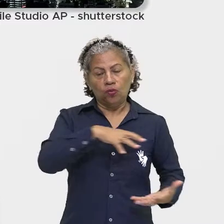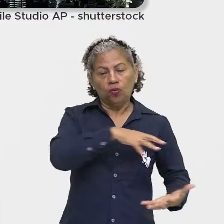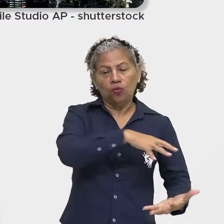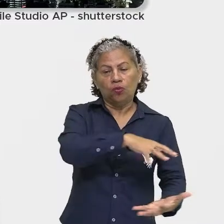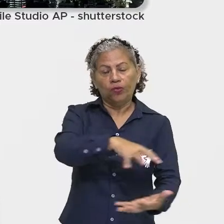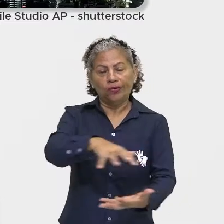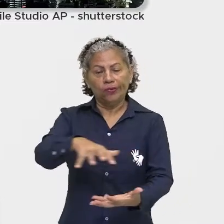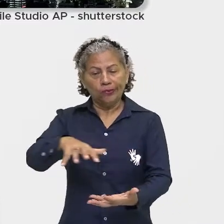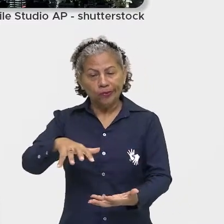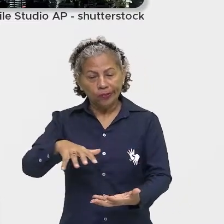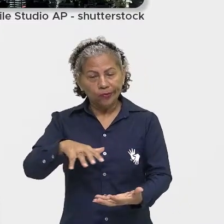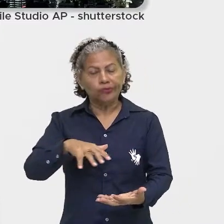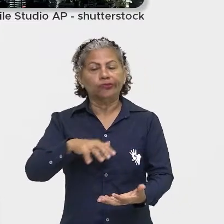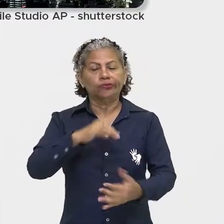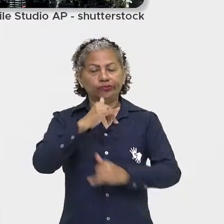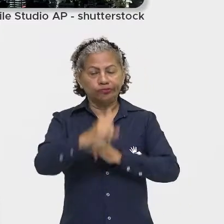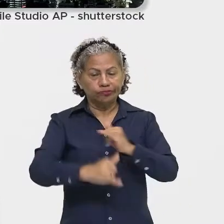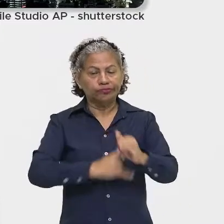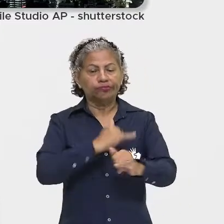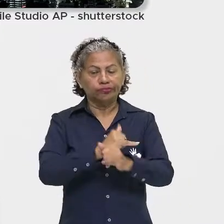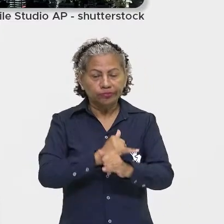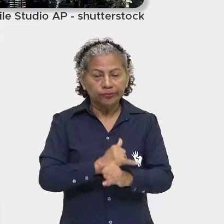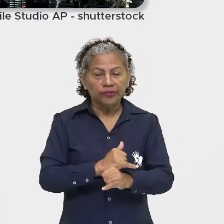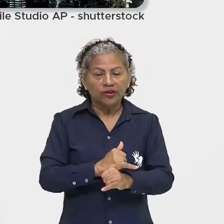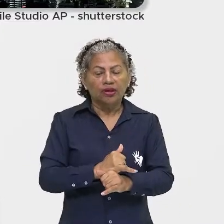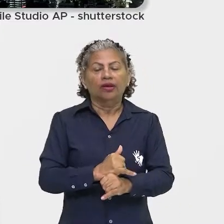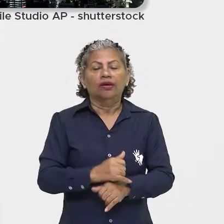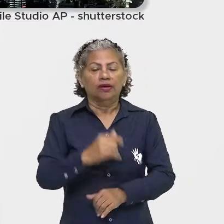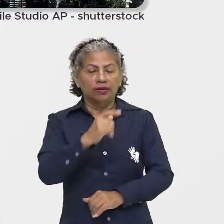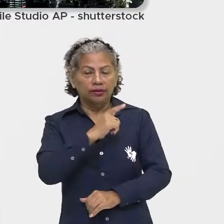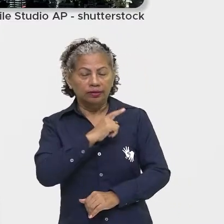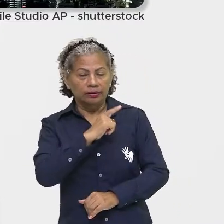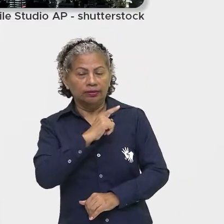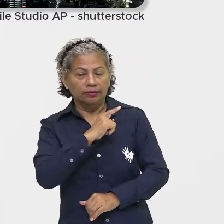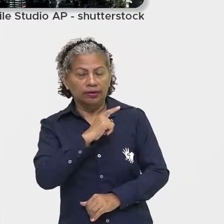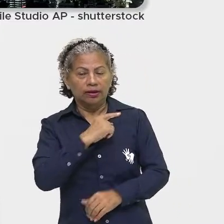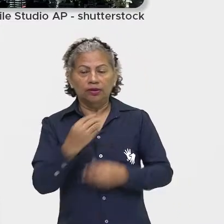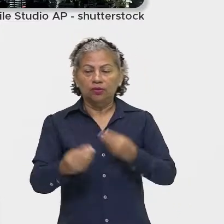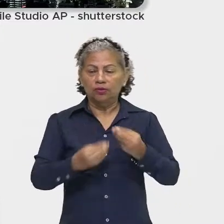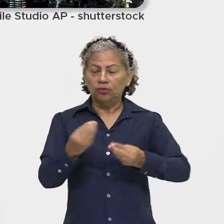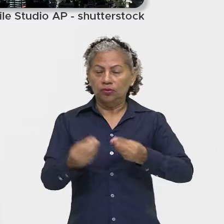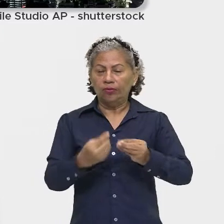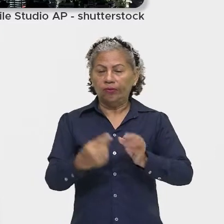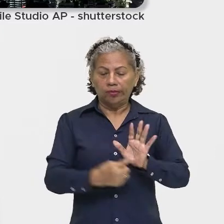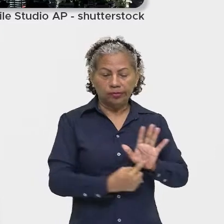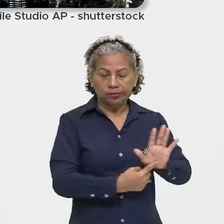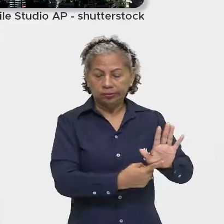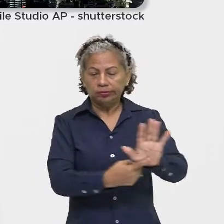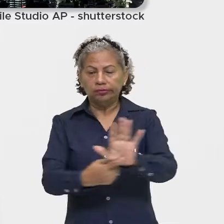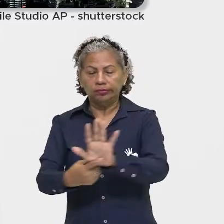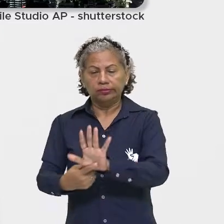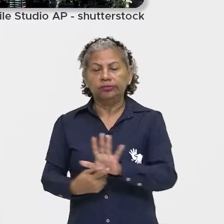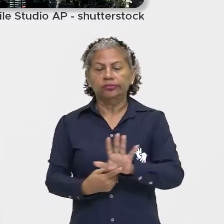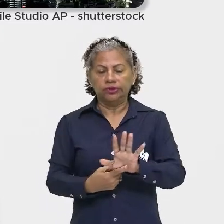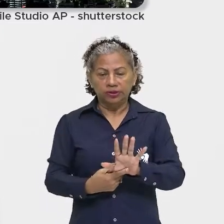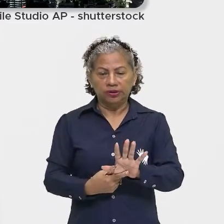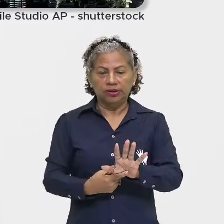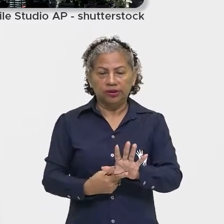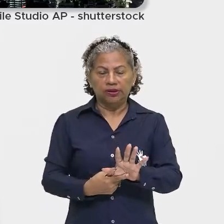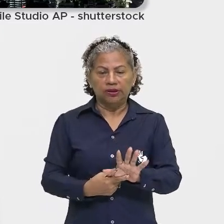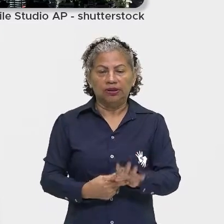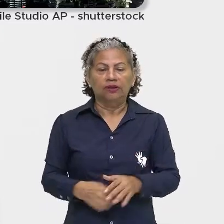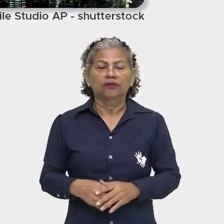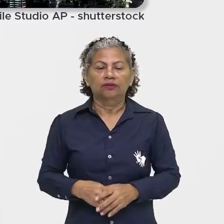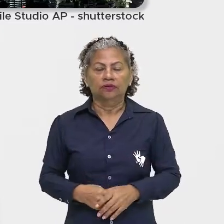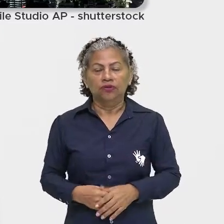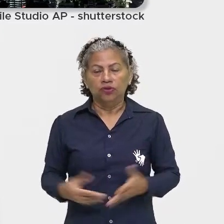apresentou toda a sua força e seu poder, mostrando-nos que veio para ficar. E que hoje, graças aos avanços